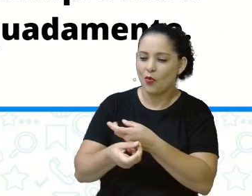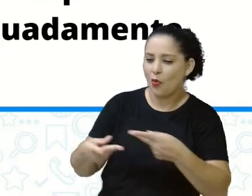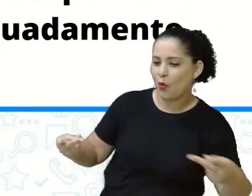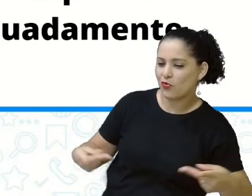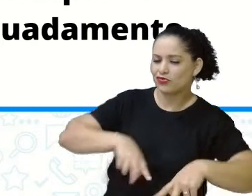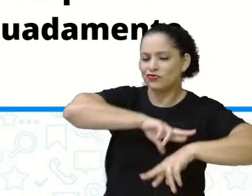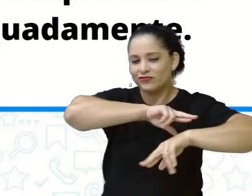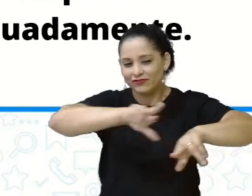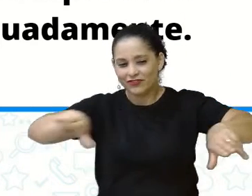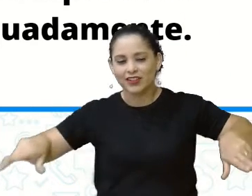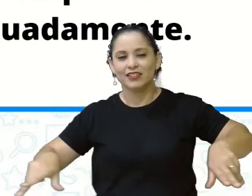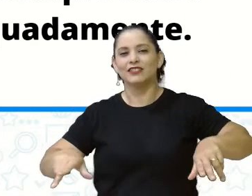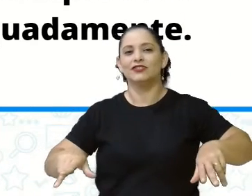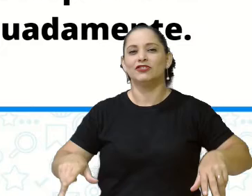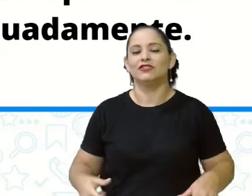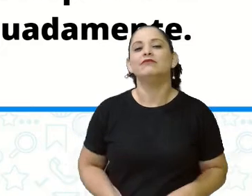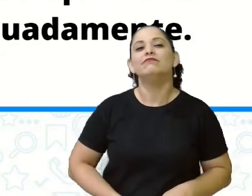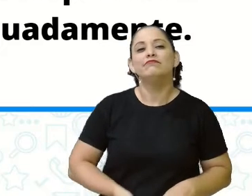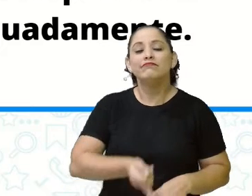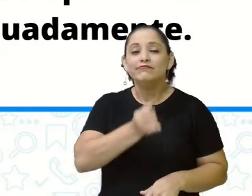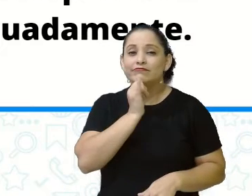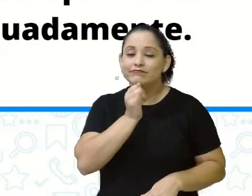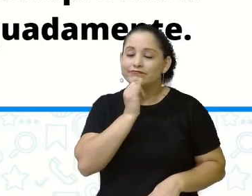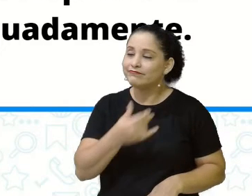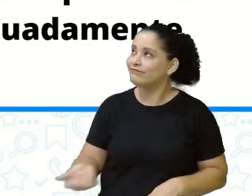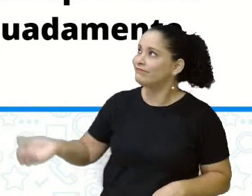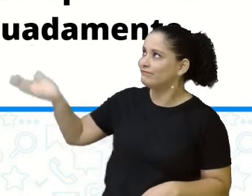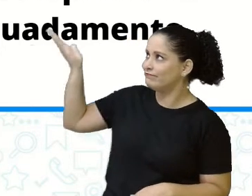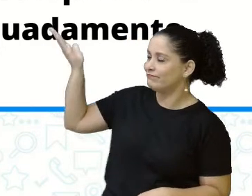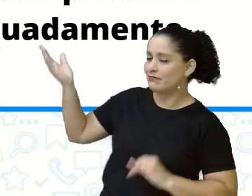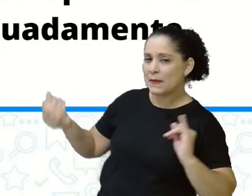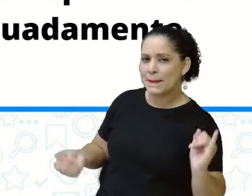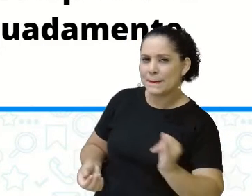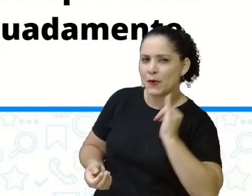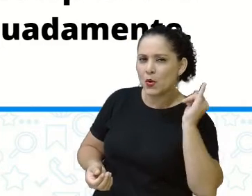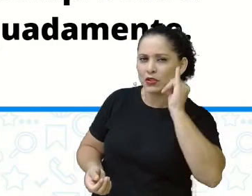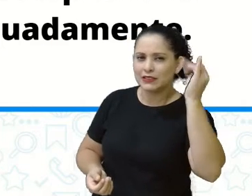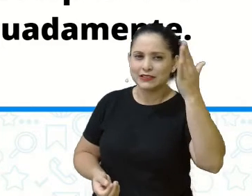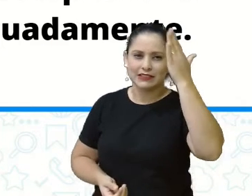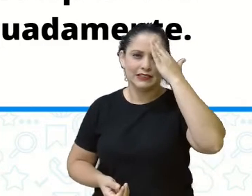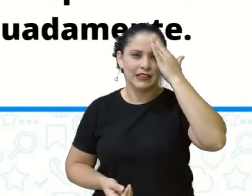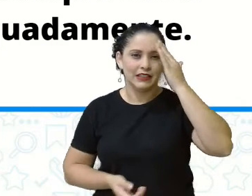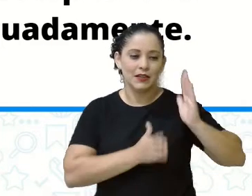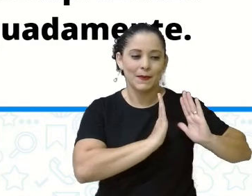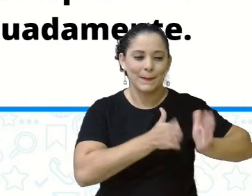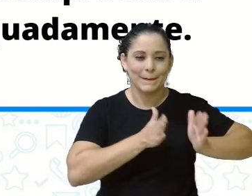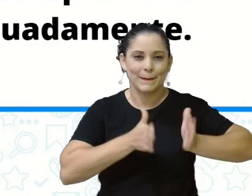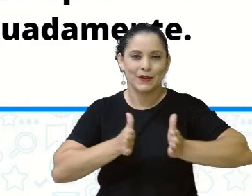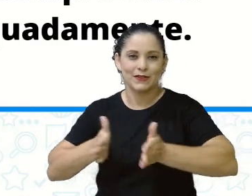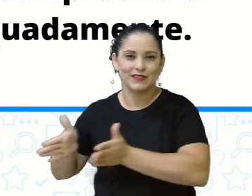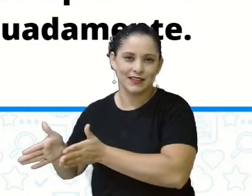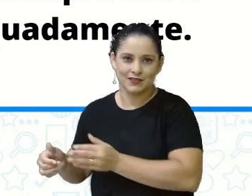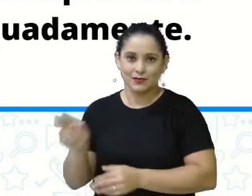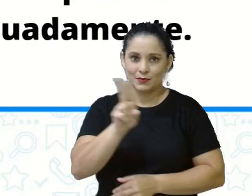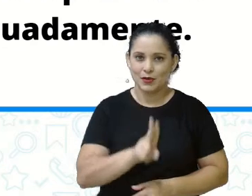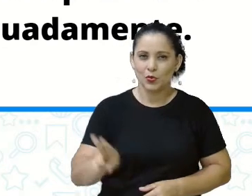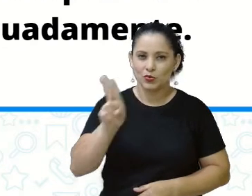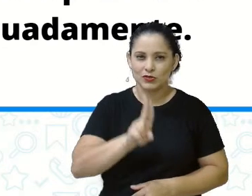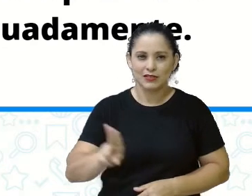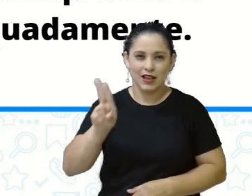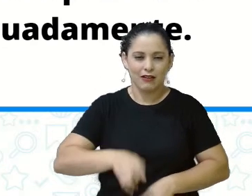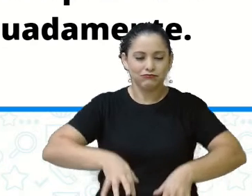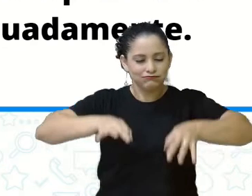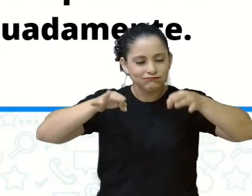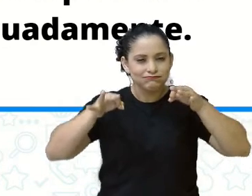situações cotidianas. Por isso, é importante compreender seu funcionamento para aplicar